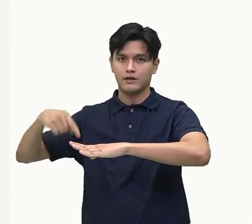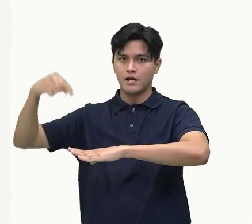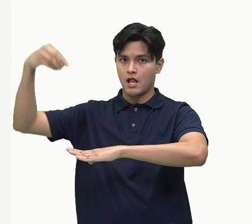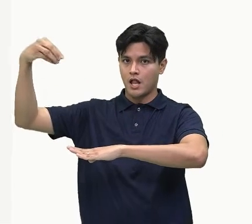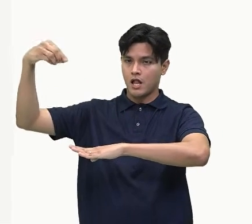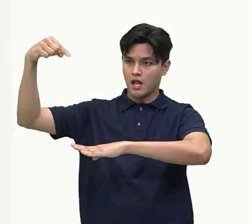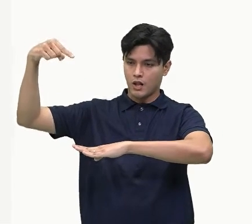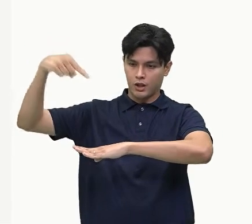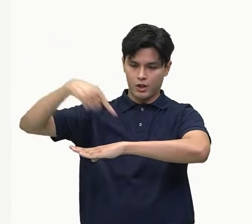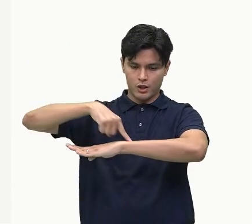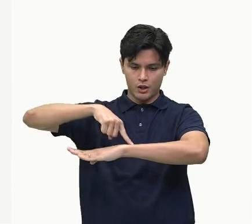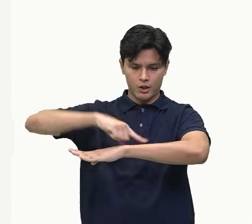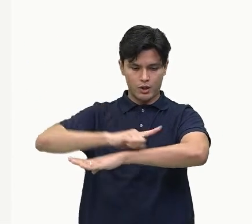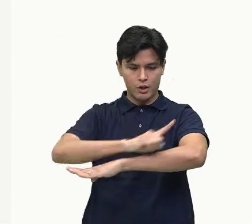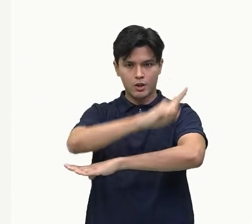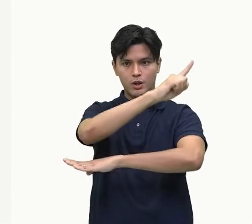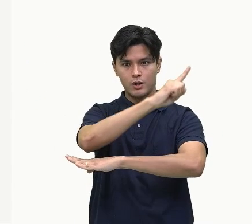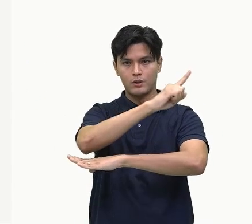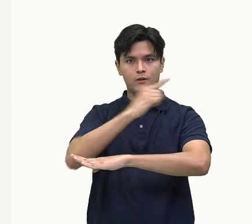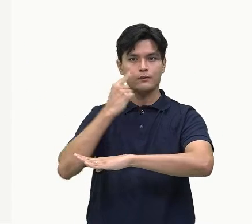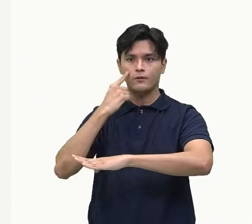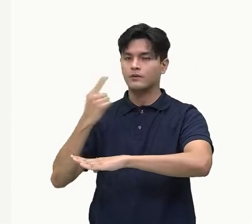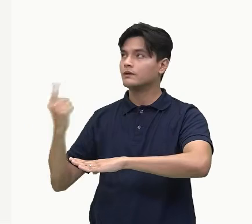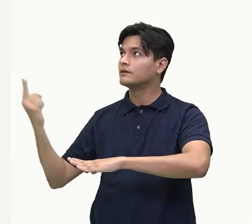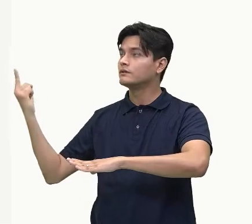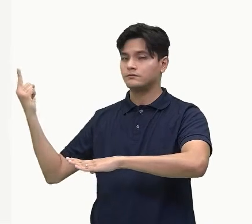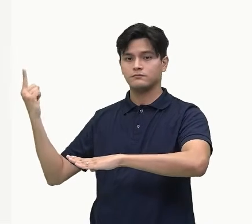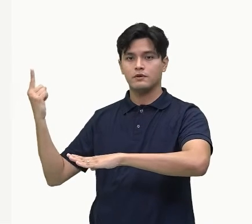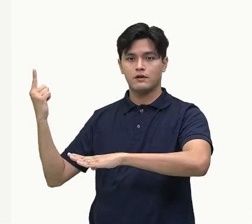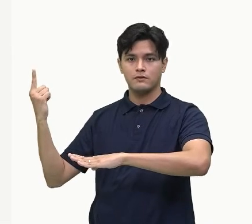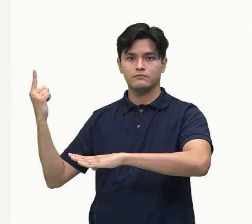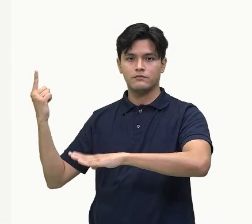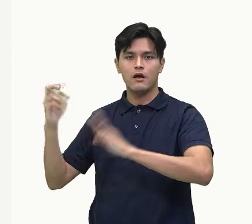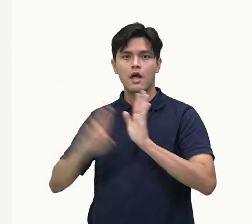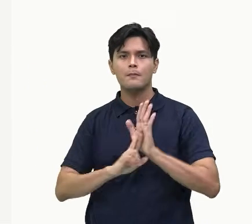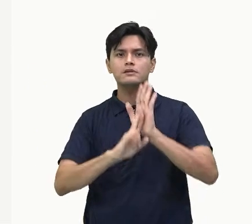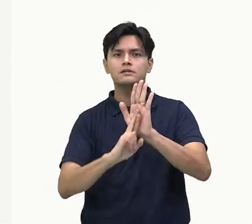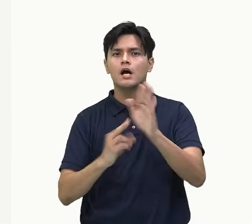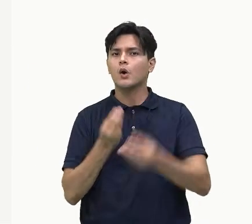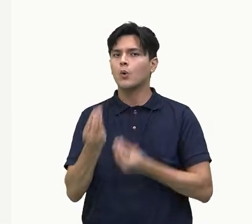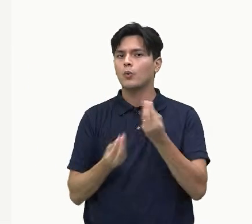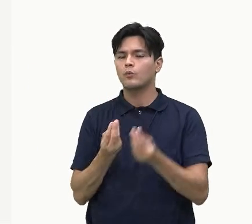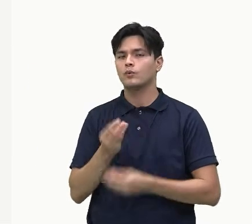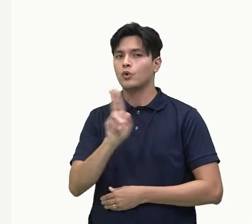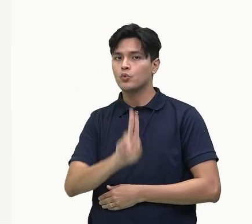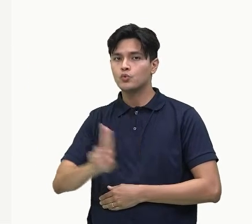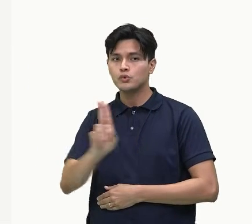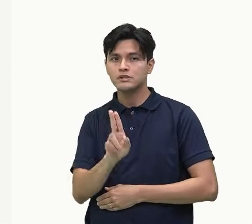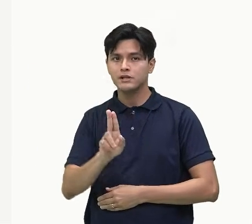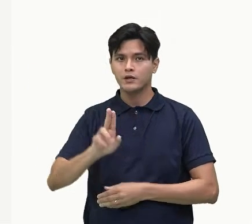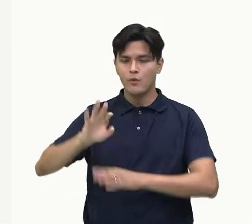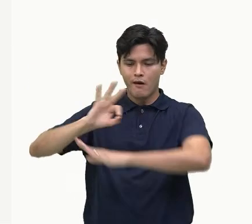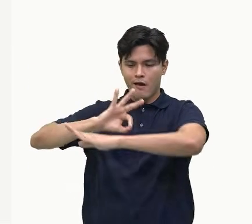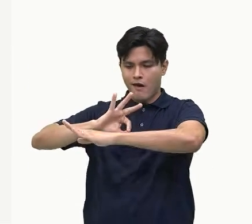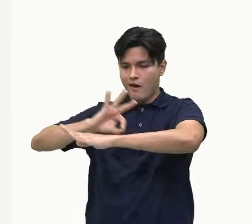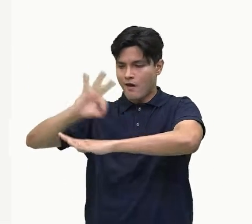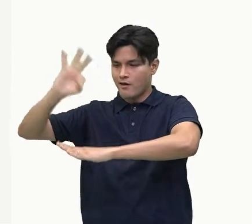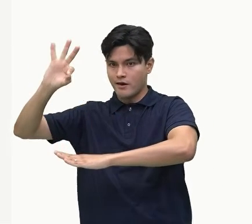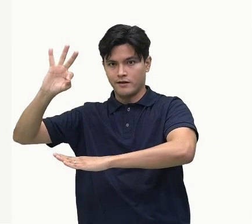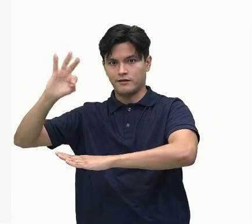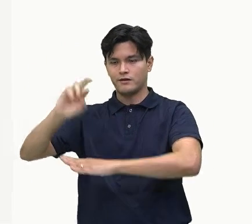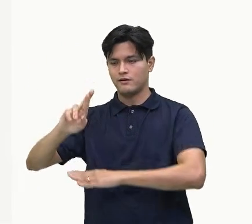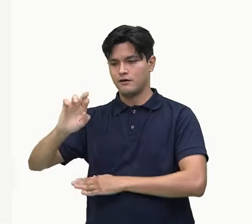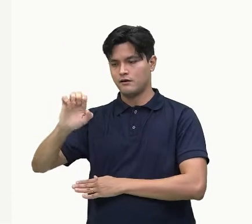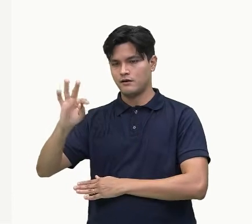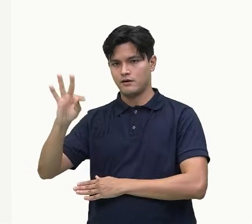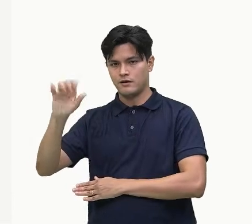reta orientada, ou seja, uma seta. Essa seta, ela representa um